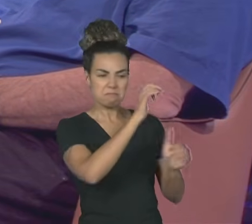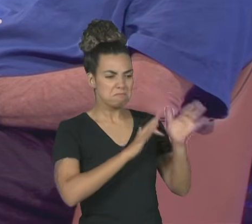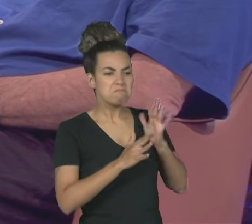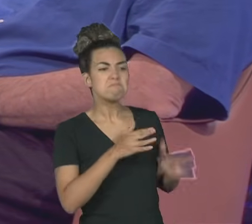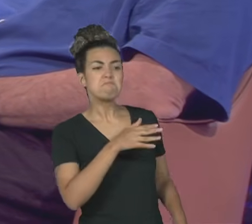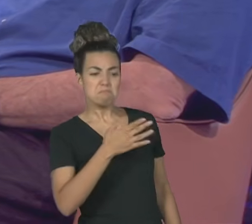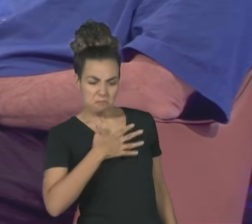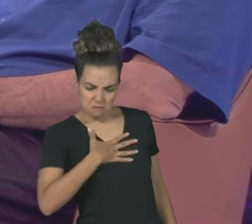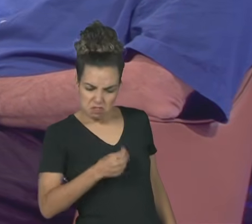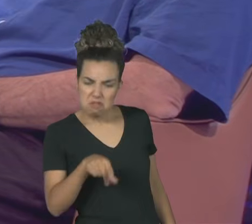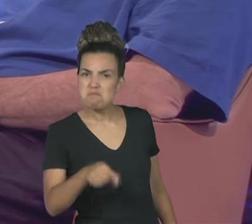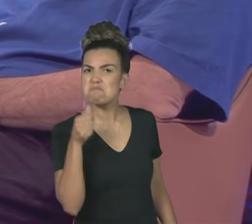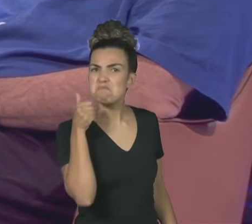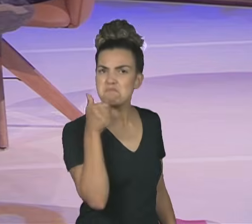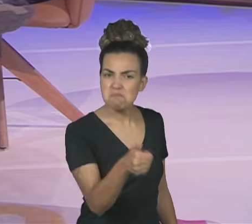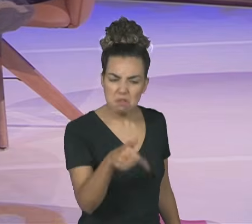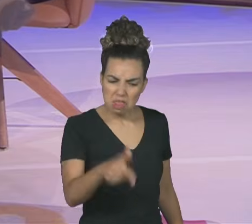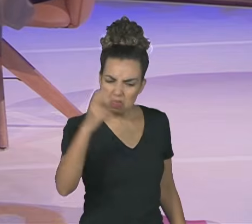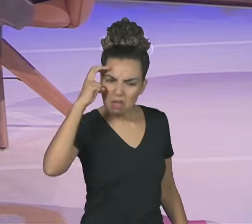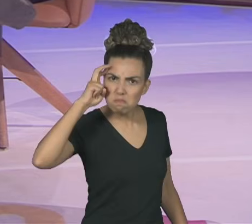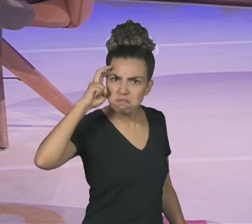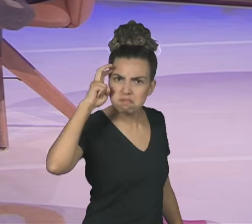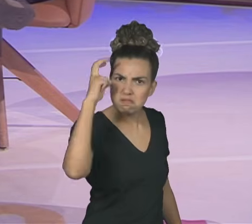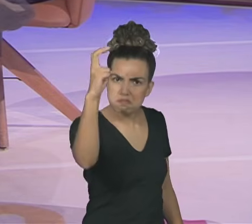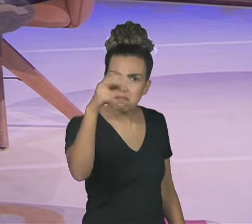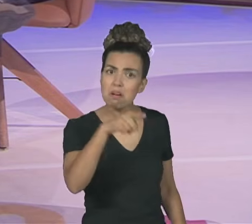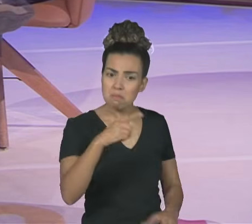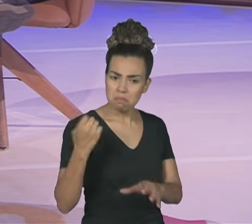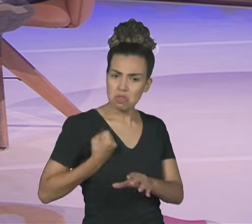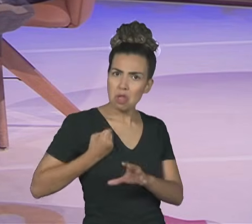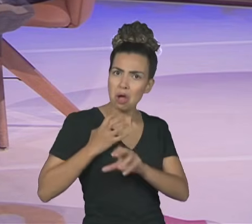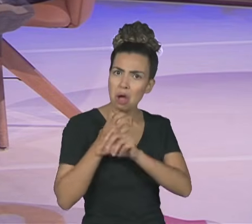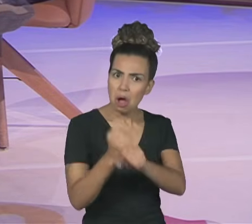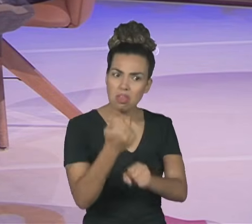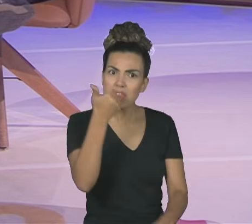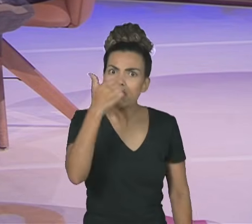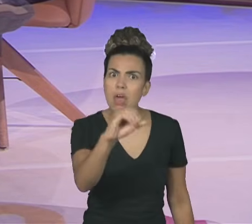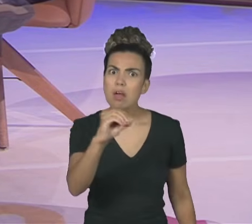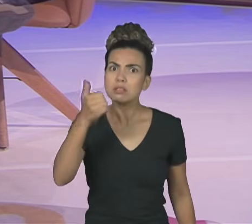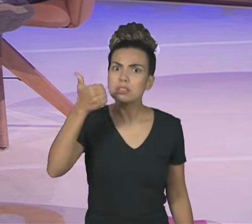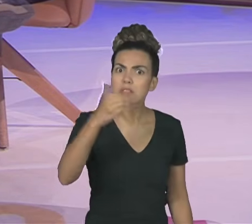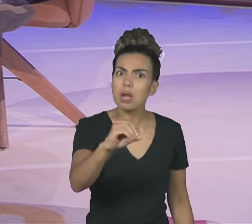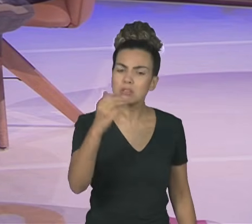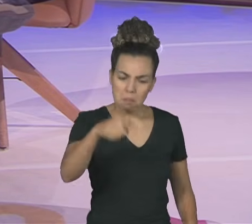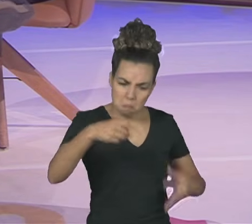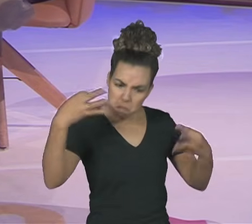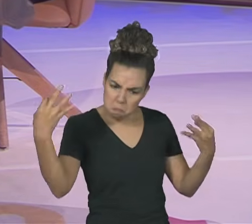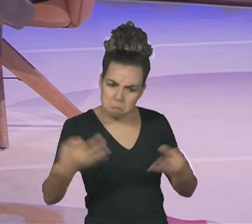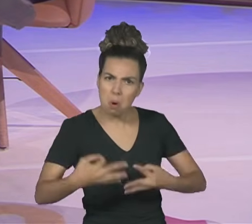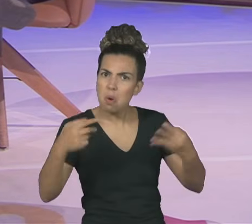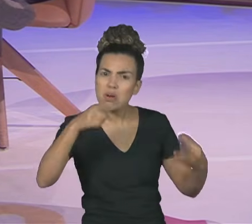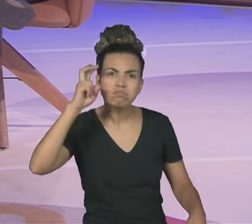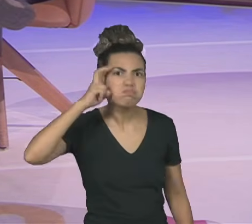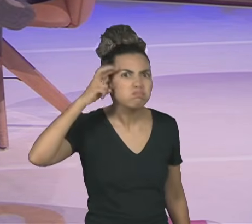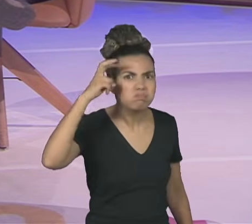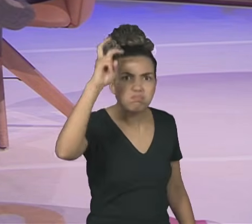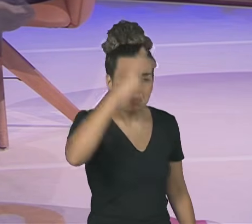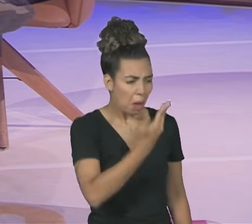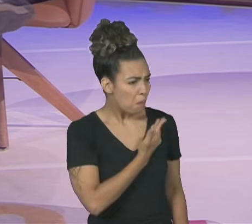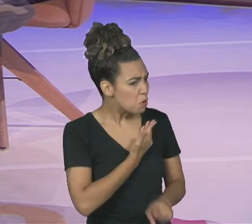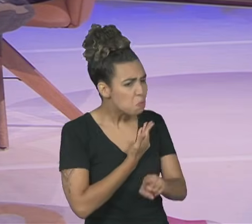inteligentíssimo, ele tira 10 em tudo, ele é perfeito. Minha filha é a mais inteligente da sala, meu filho. E eu